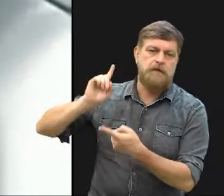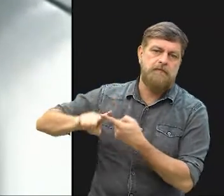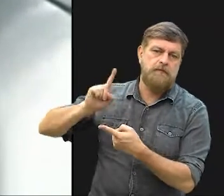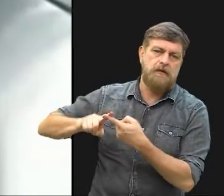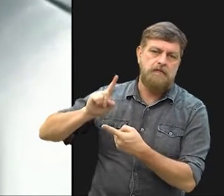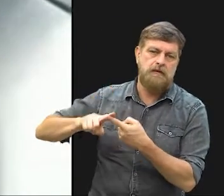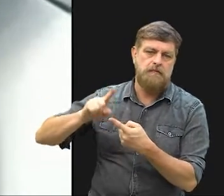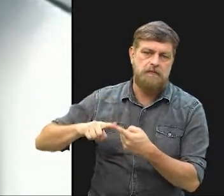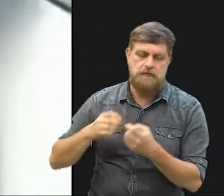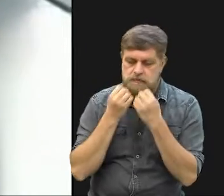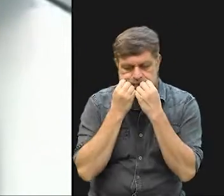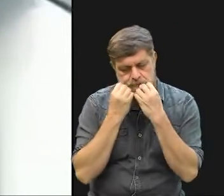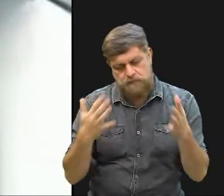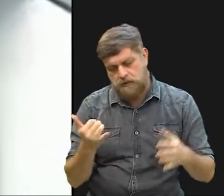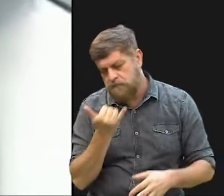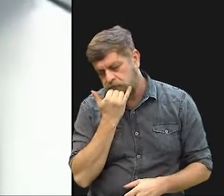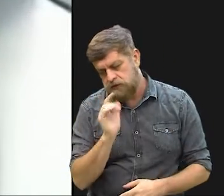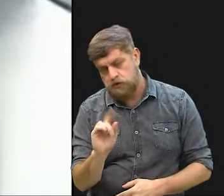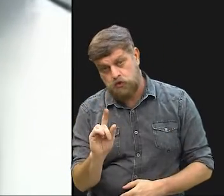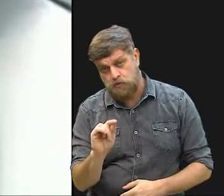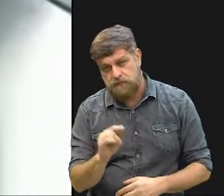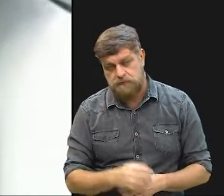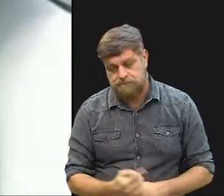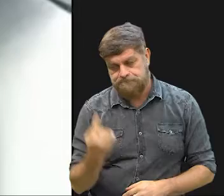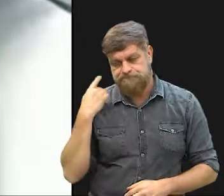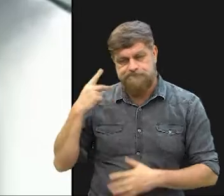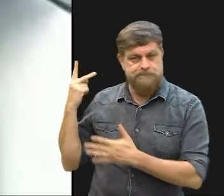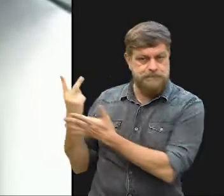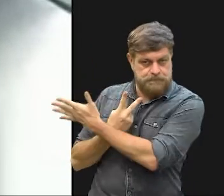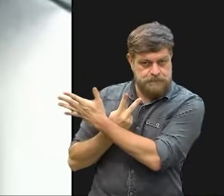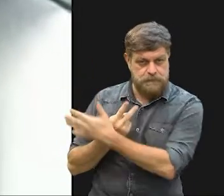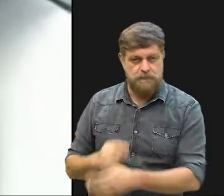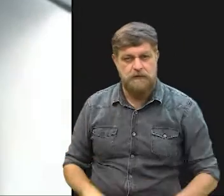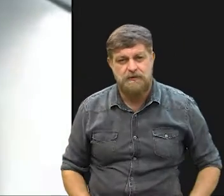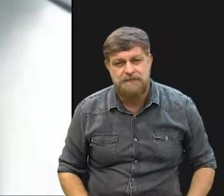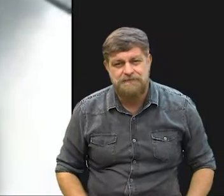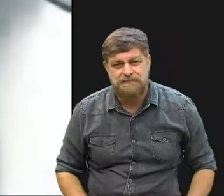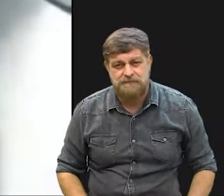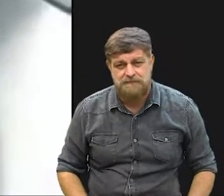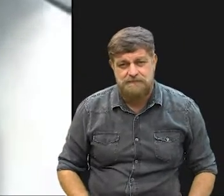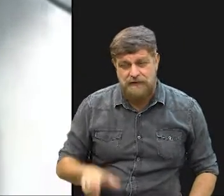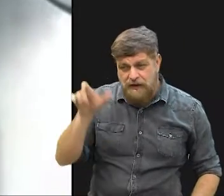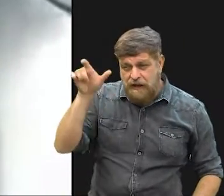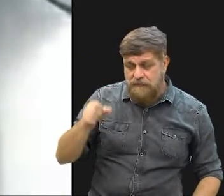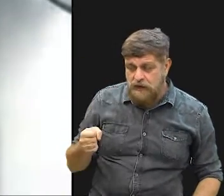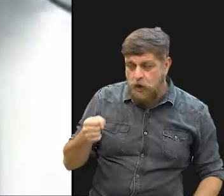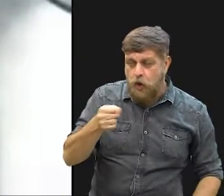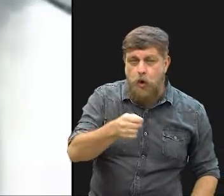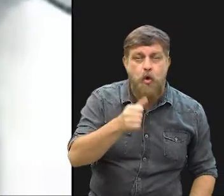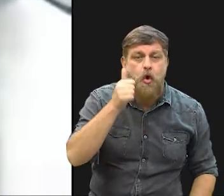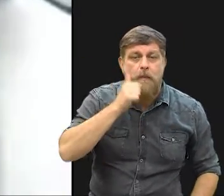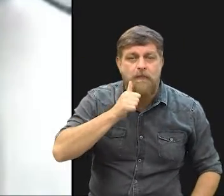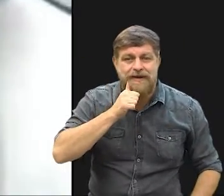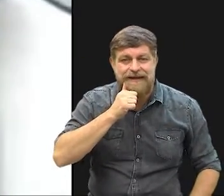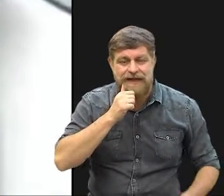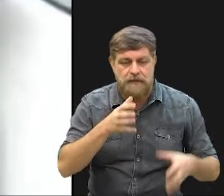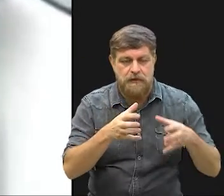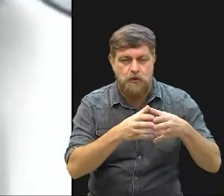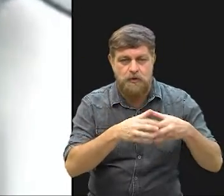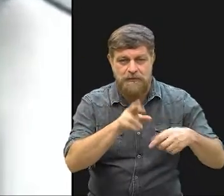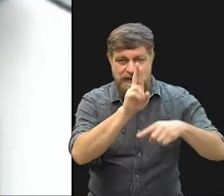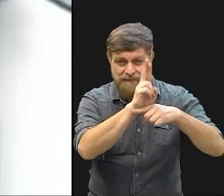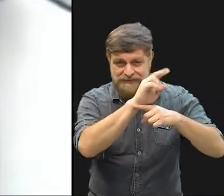essa fala. Por isso entra o porém. Ele trouxe mulheres para as seleções, ele trouxe mulheres